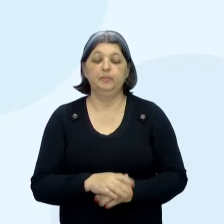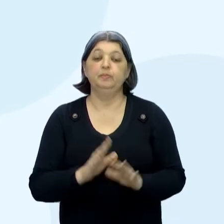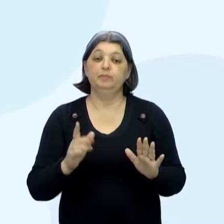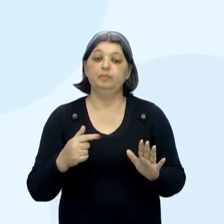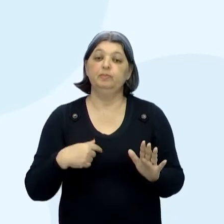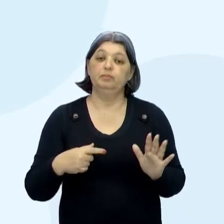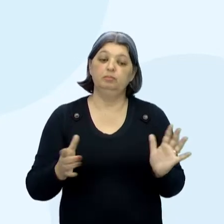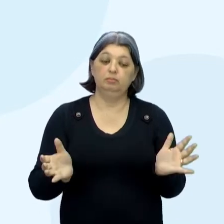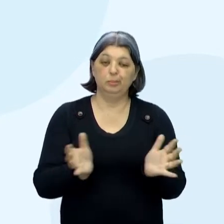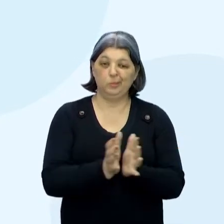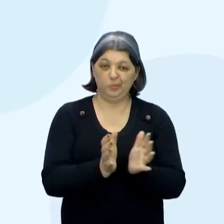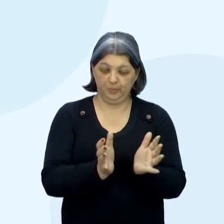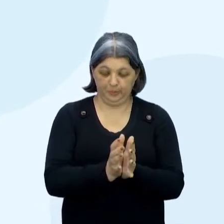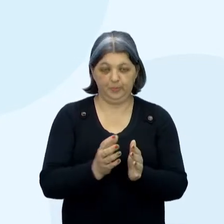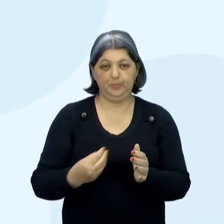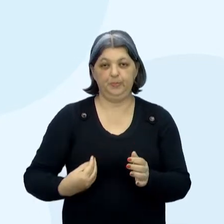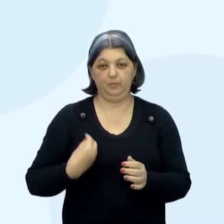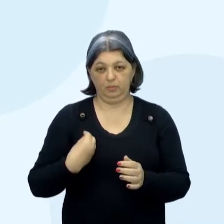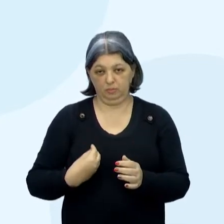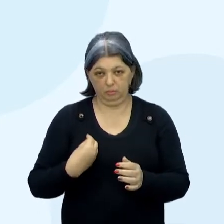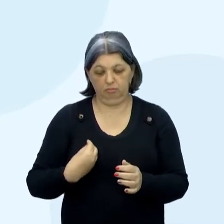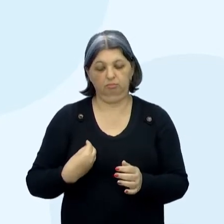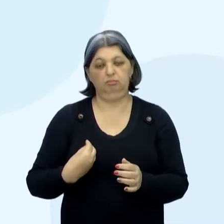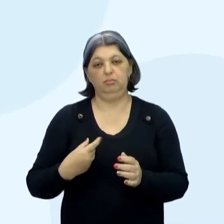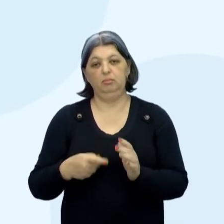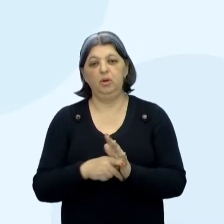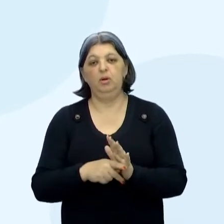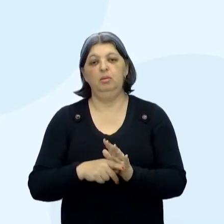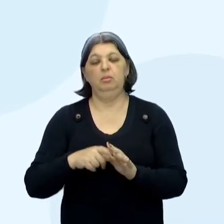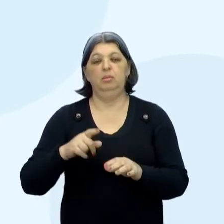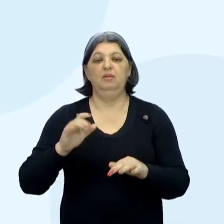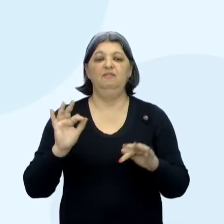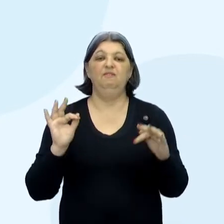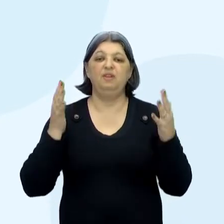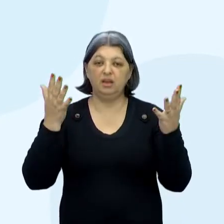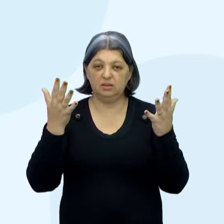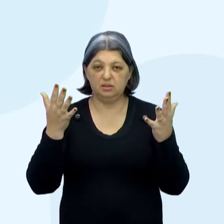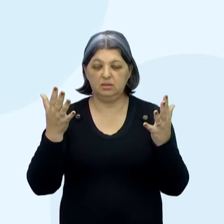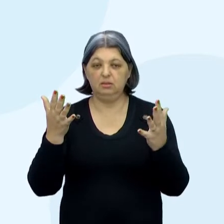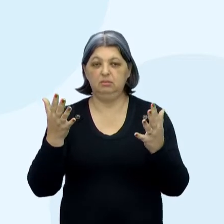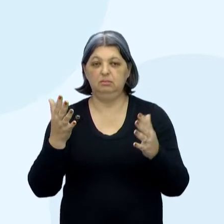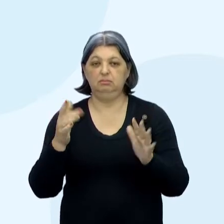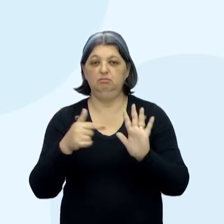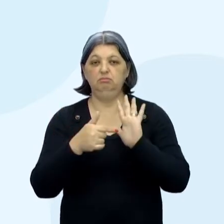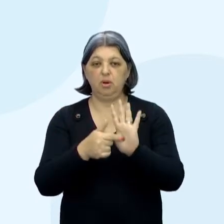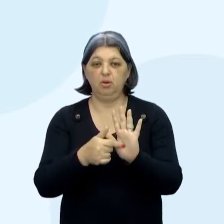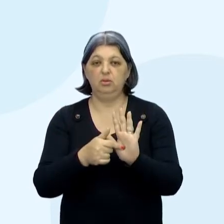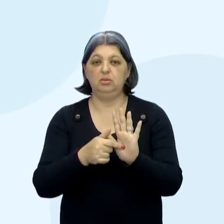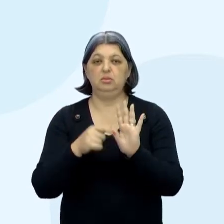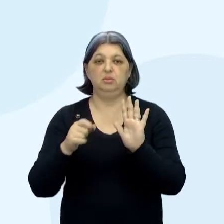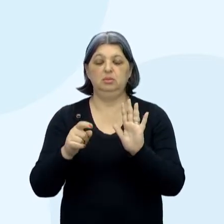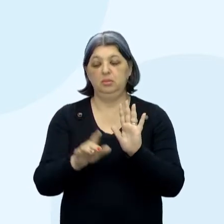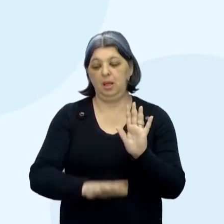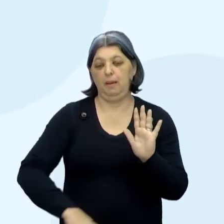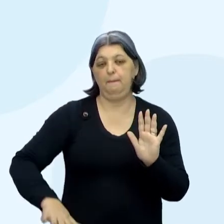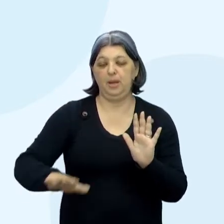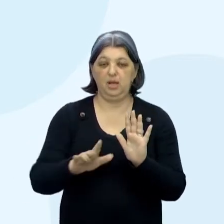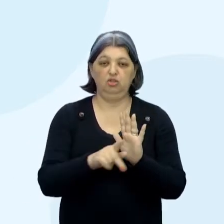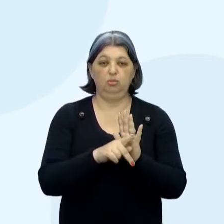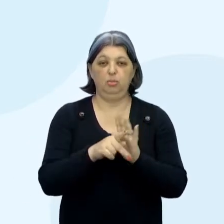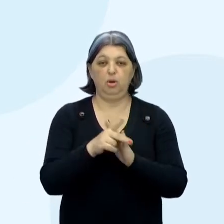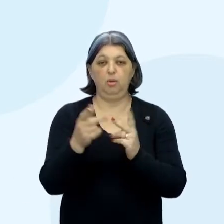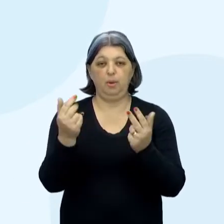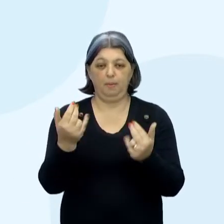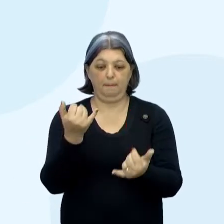a elite vive isso através de bailes que reproduzem essa ambientação